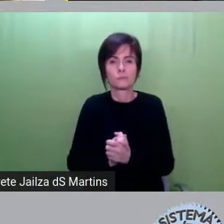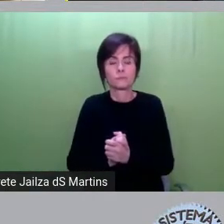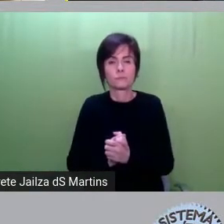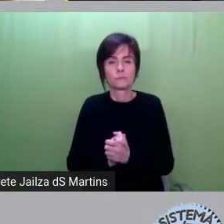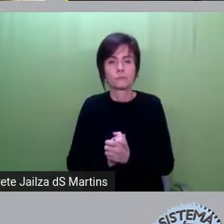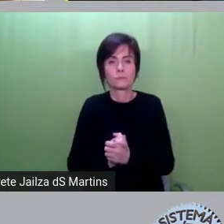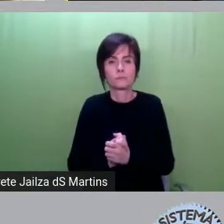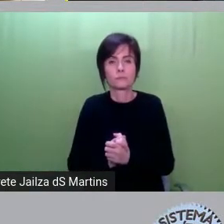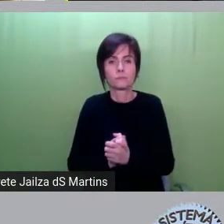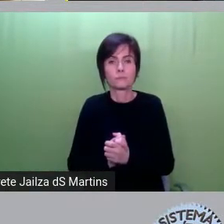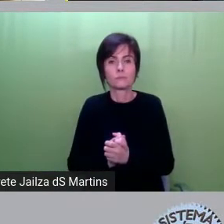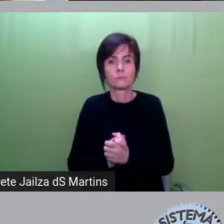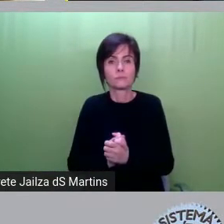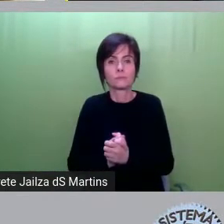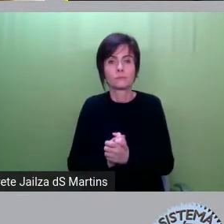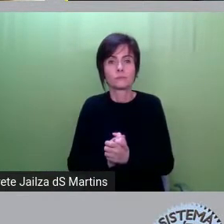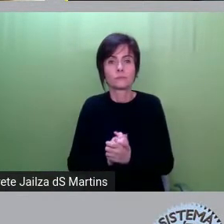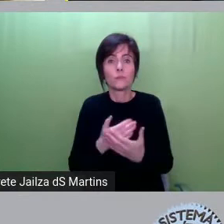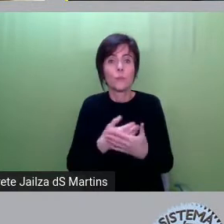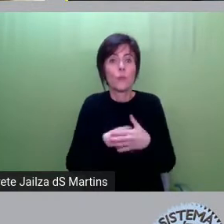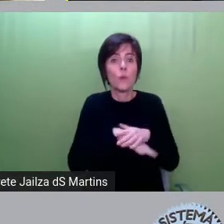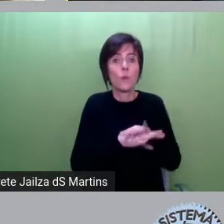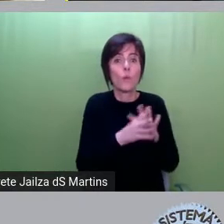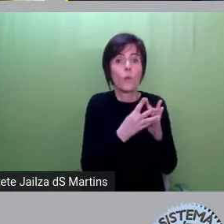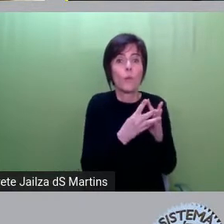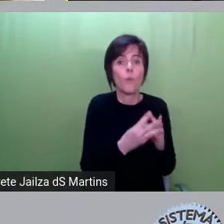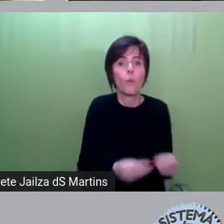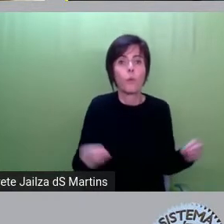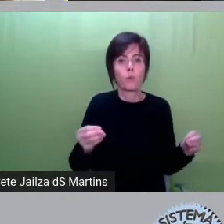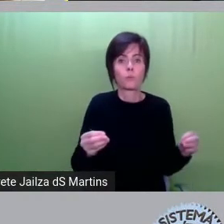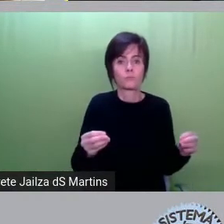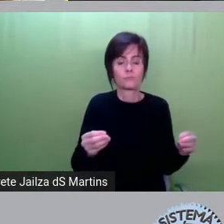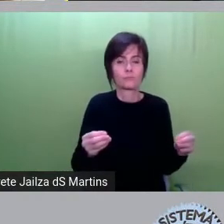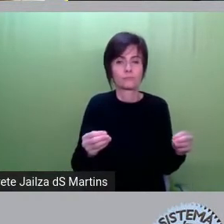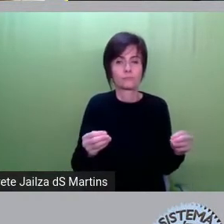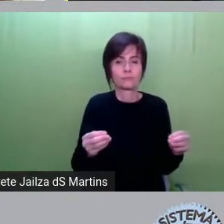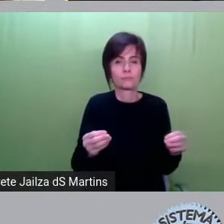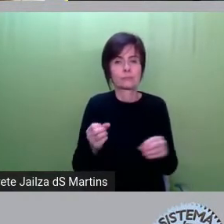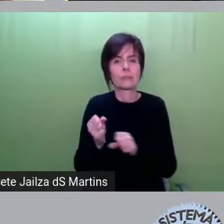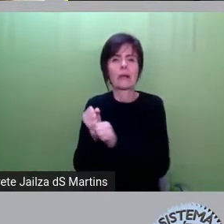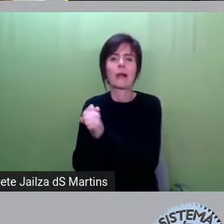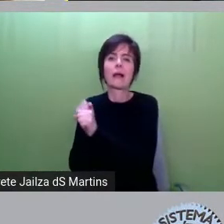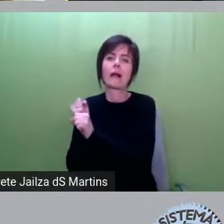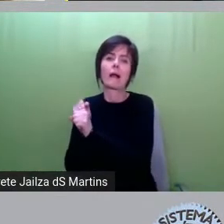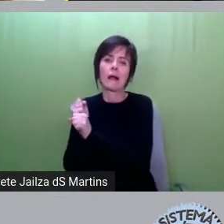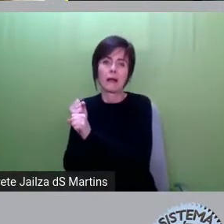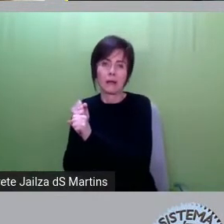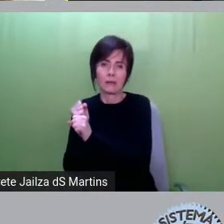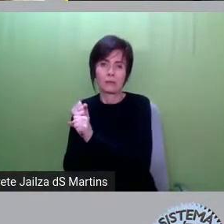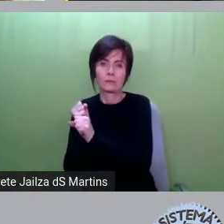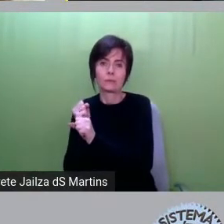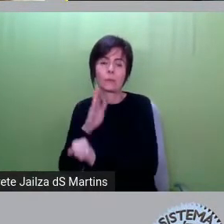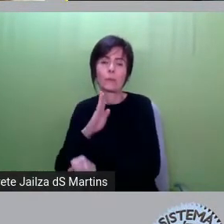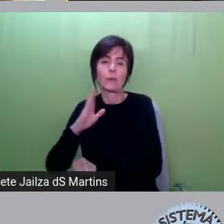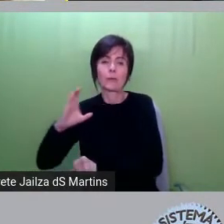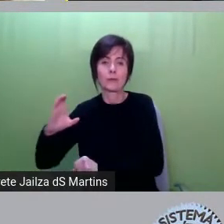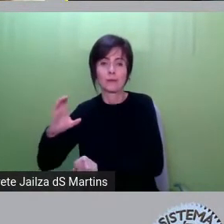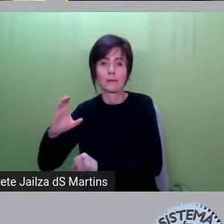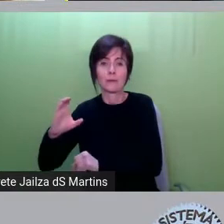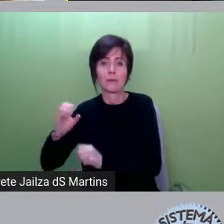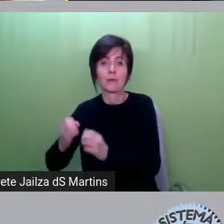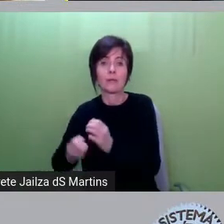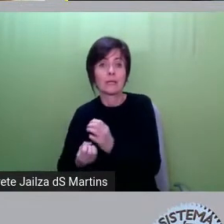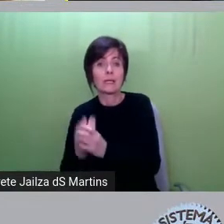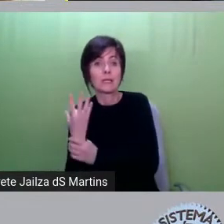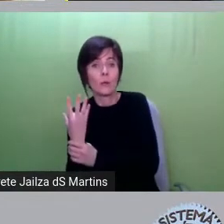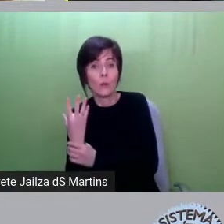Que esvaziou os recursos. Então, há vários anos, o Banco Central passou a criar um